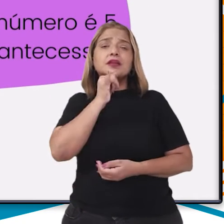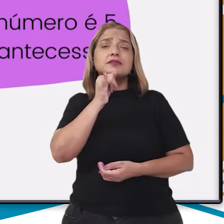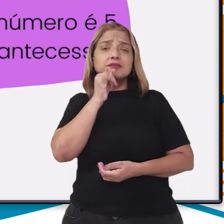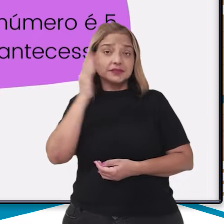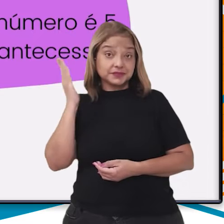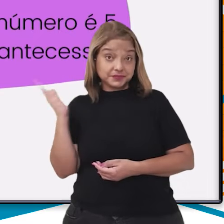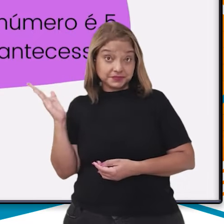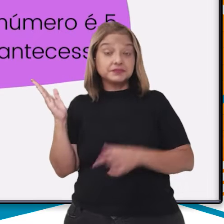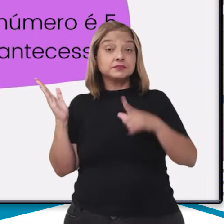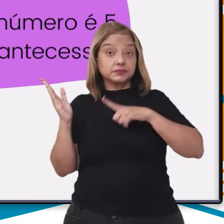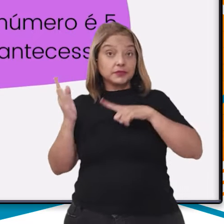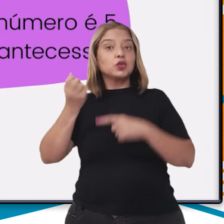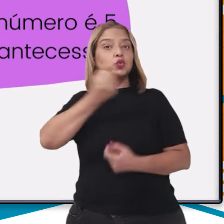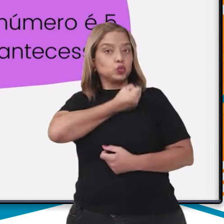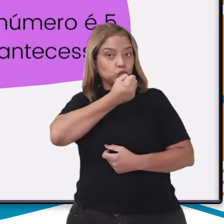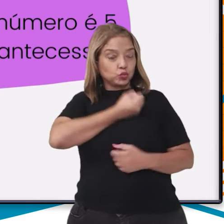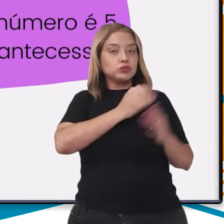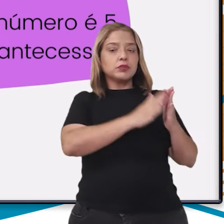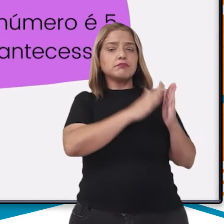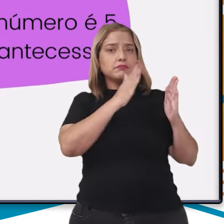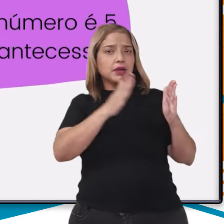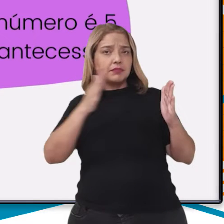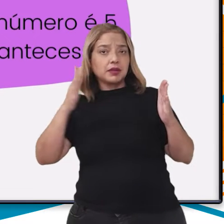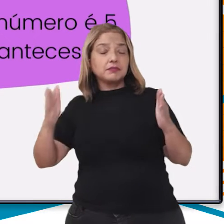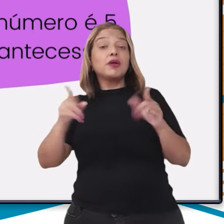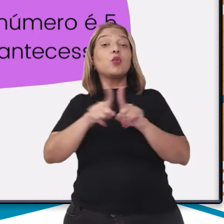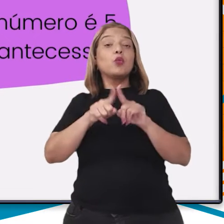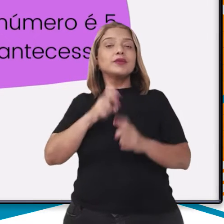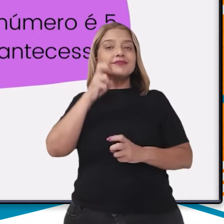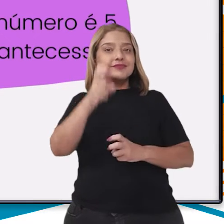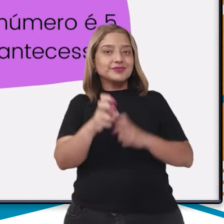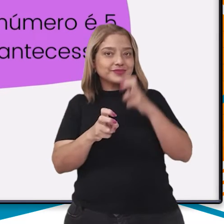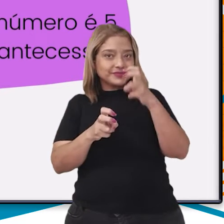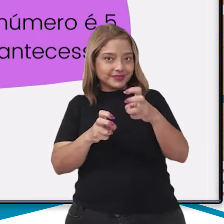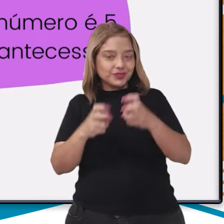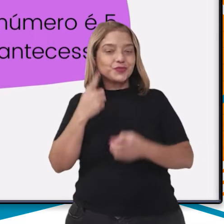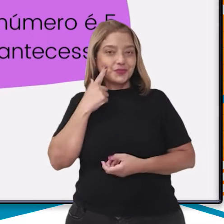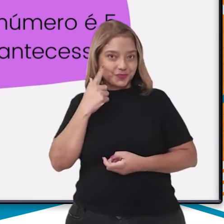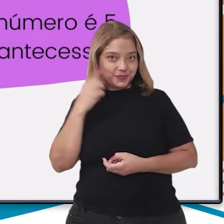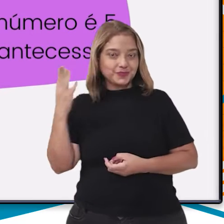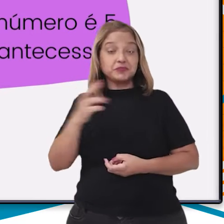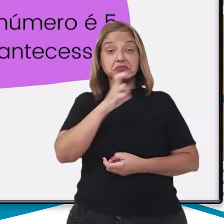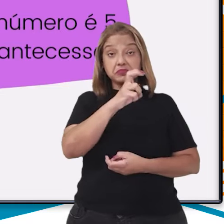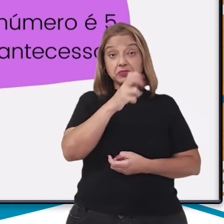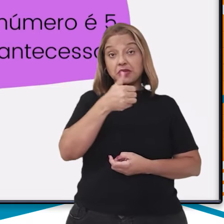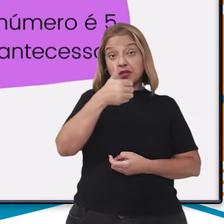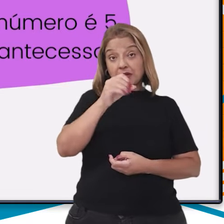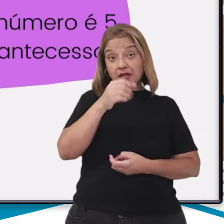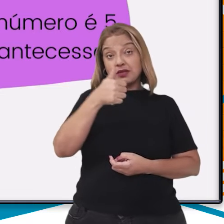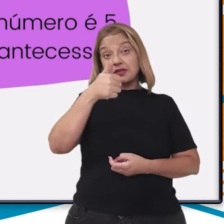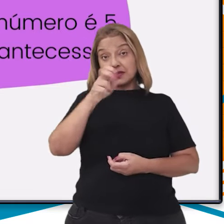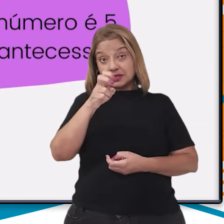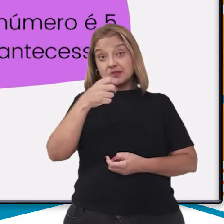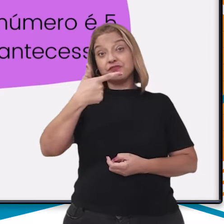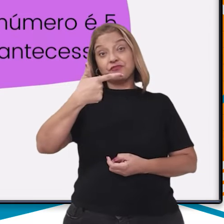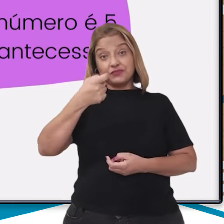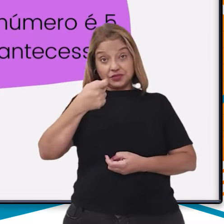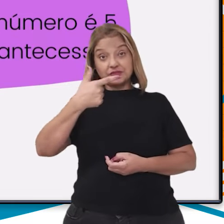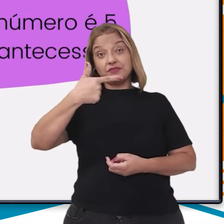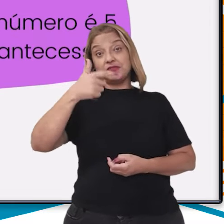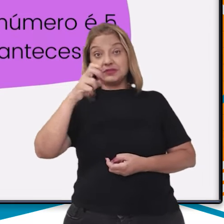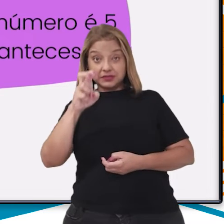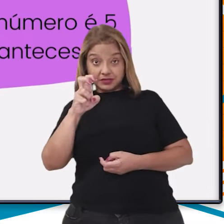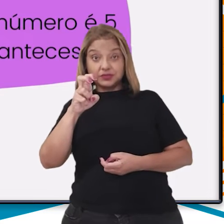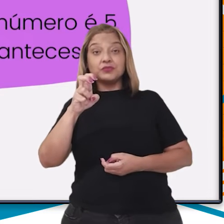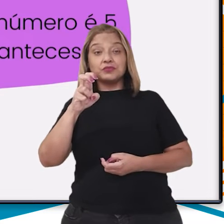Nesse exemplo, temos a sequência de números contados de 5 em 5. 5, 10, 15,